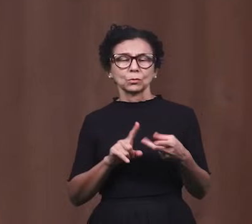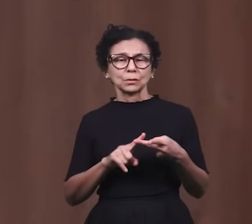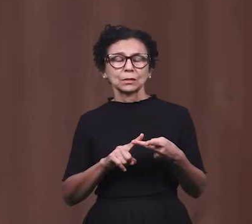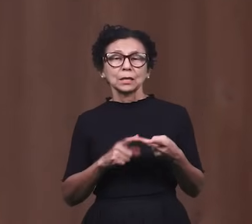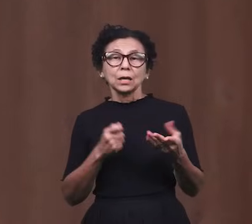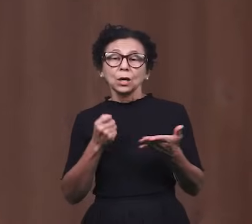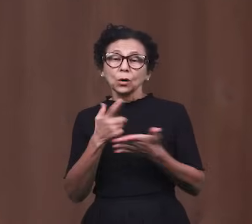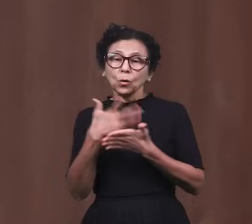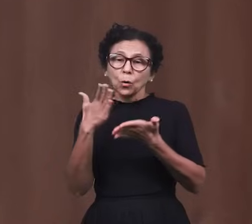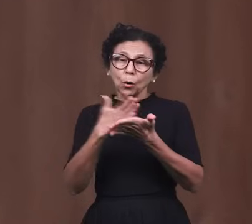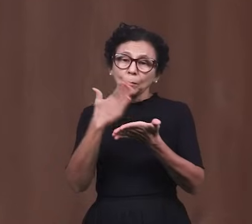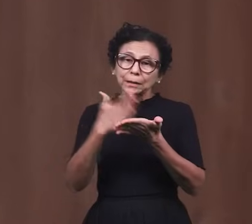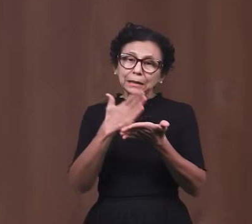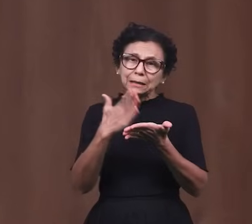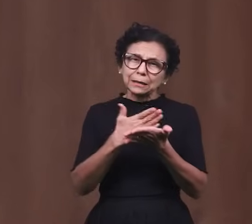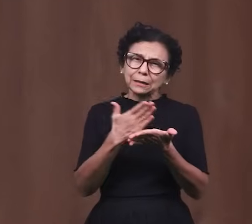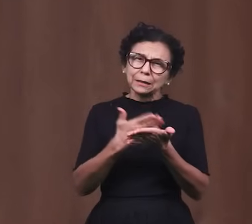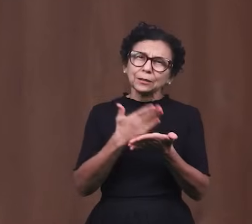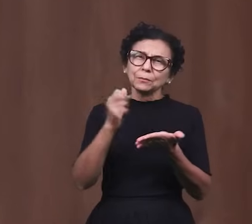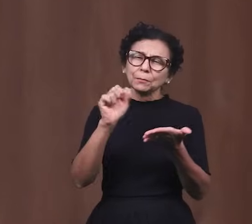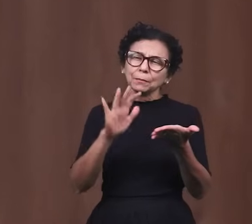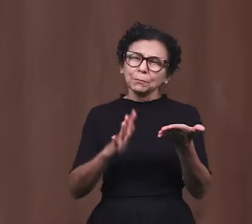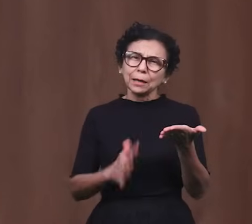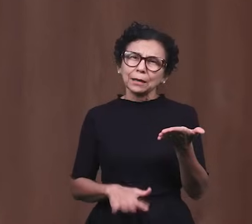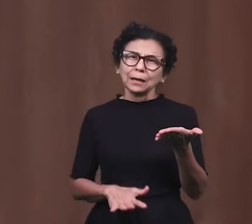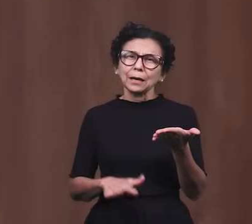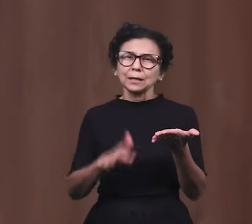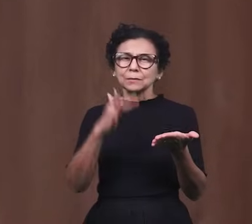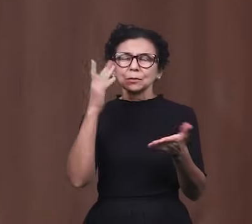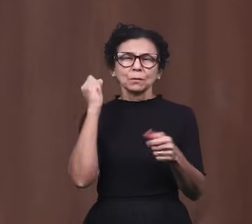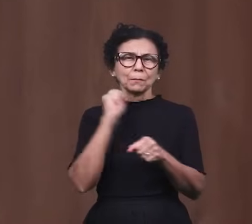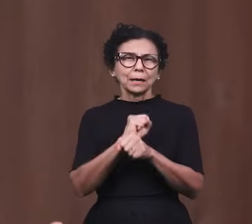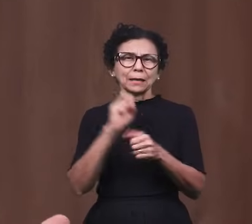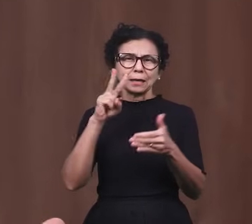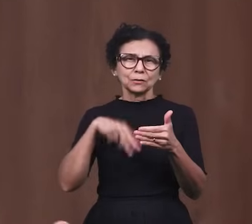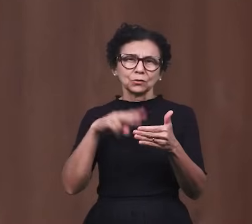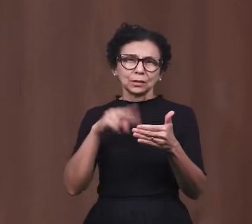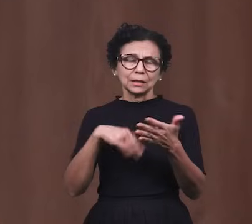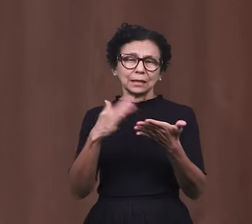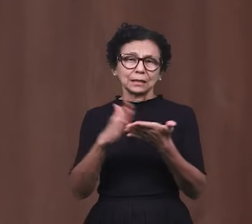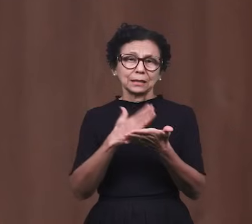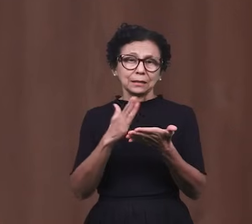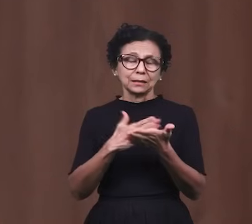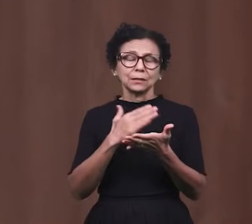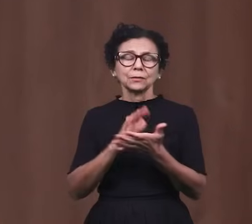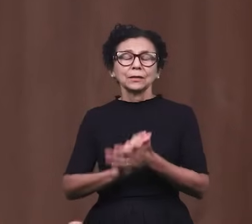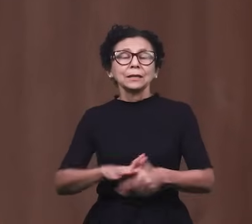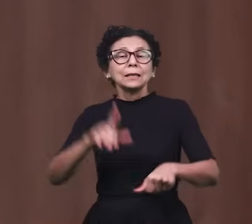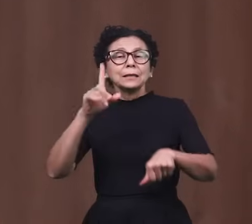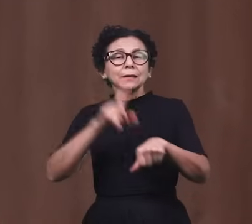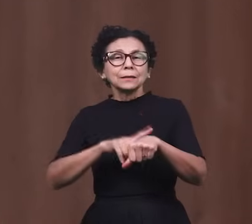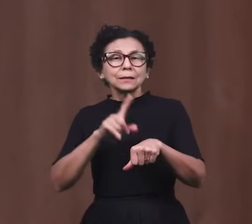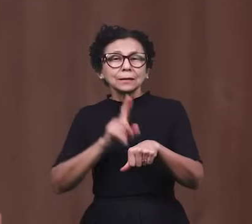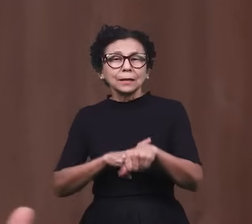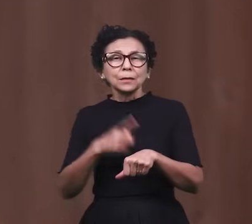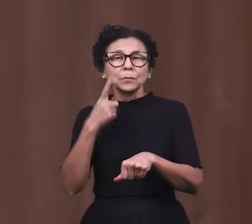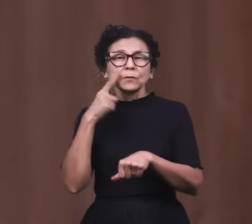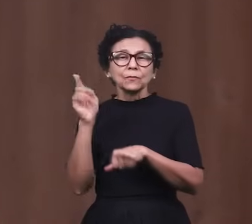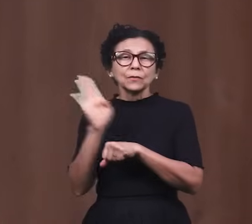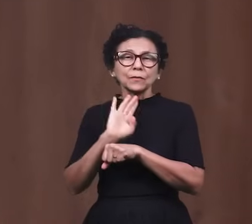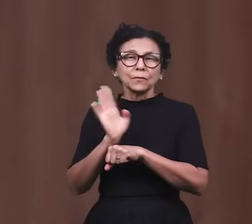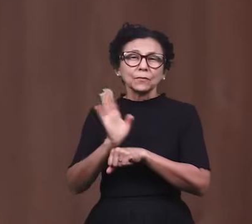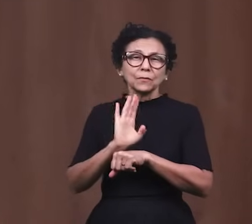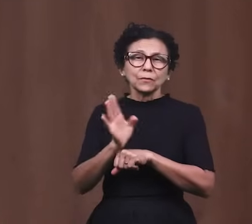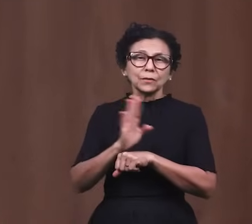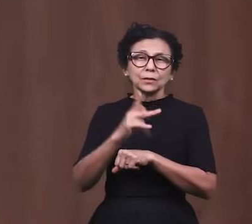fazer cursos, invista em livros, que hoje em dia estão cada vez mais baratos, afinal as pessoas pararam um pouco de ler livros. Invista